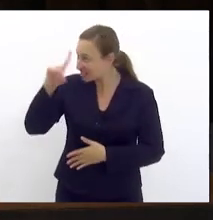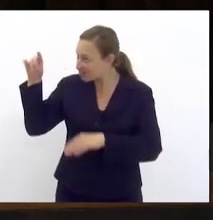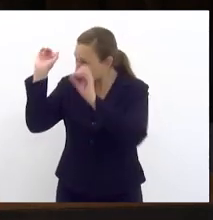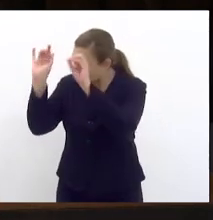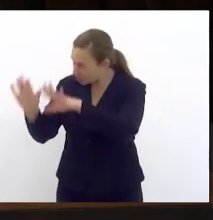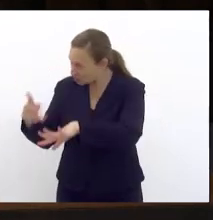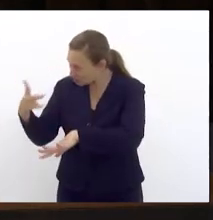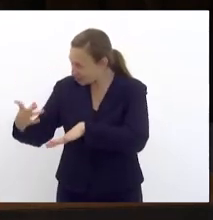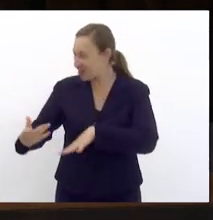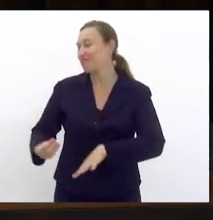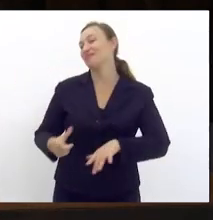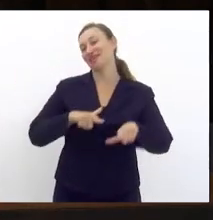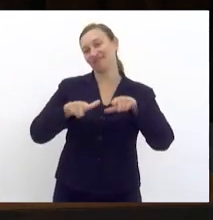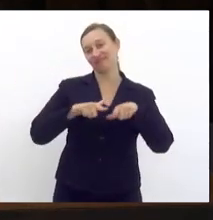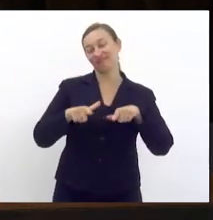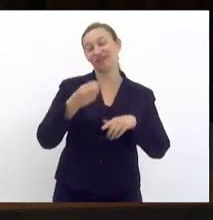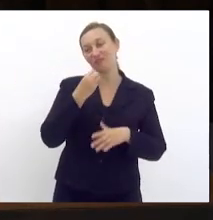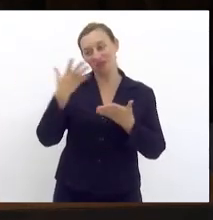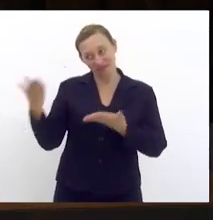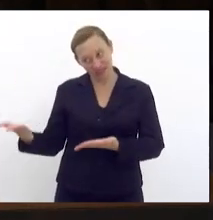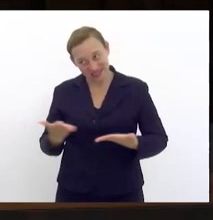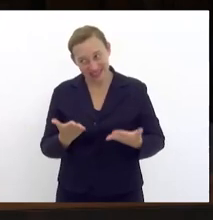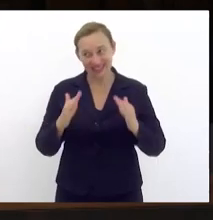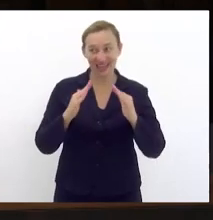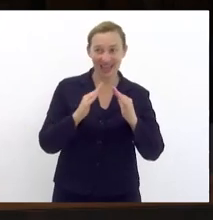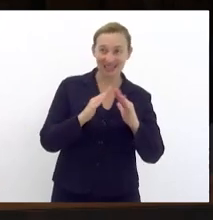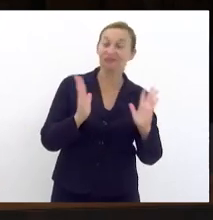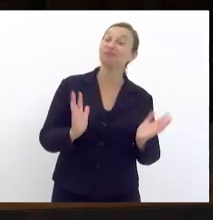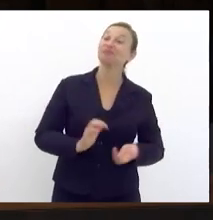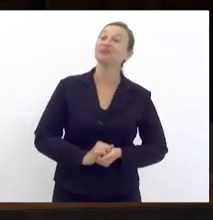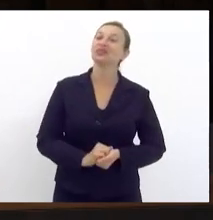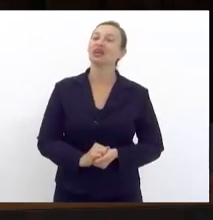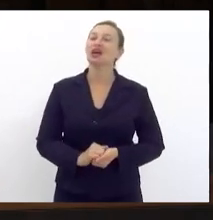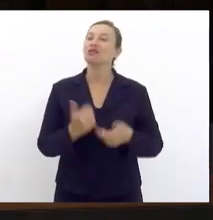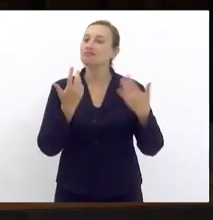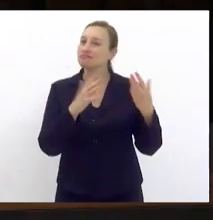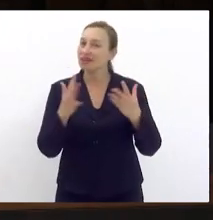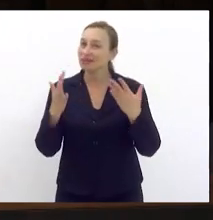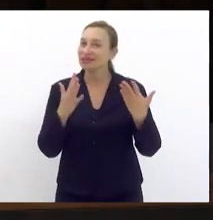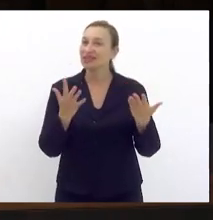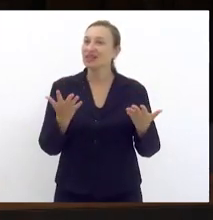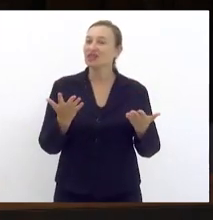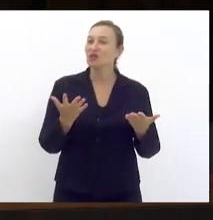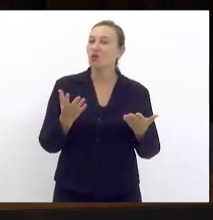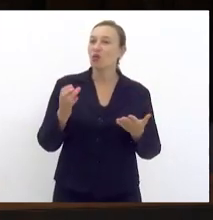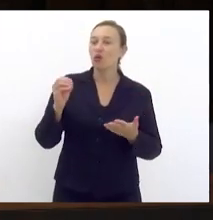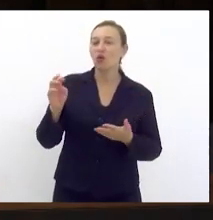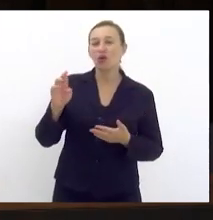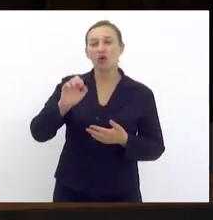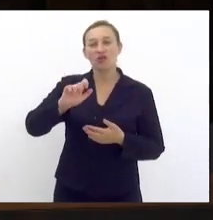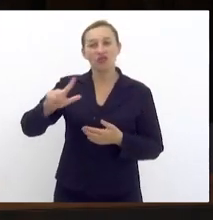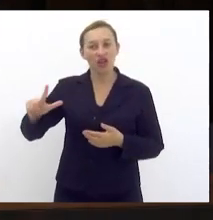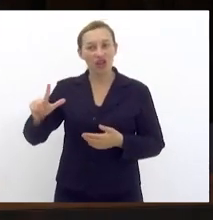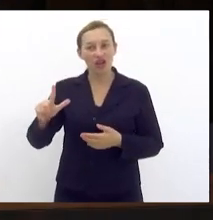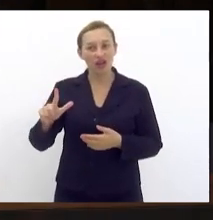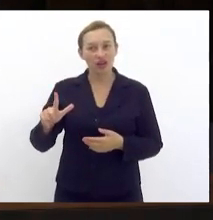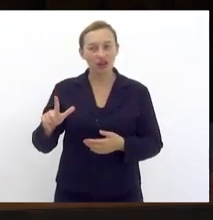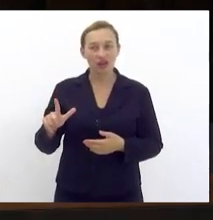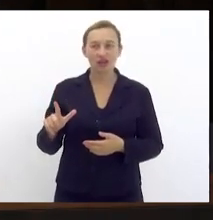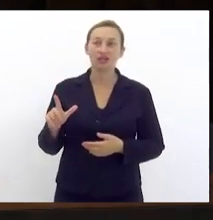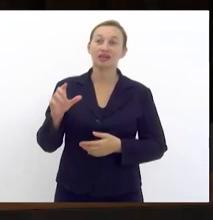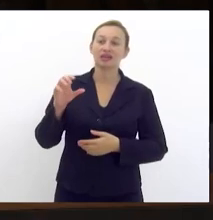seu mandato. Seja muito bem-vinda a essa casa. Cumprimentar o coronel Lauro